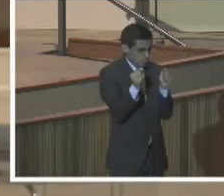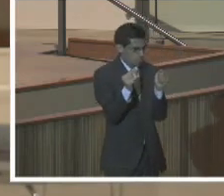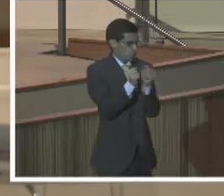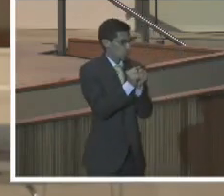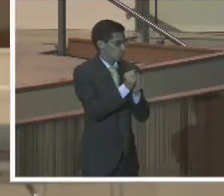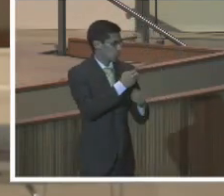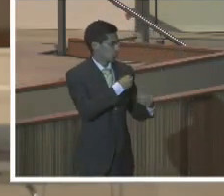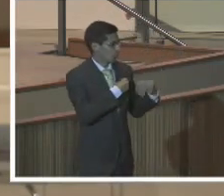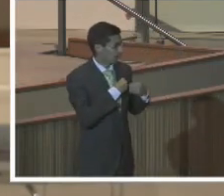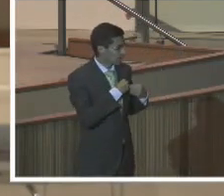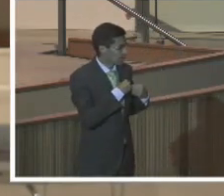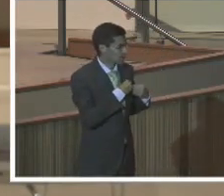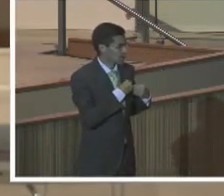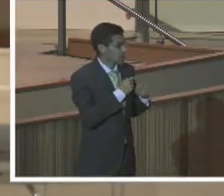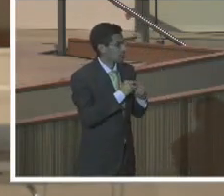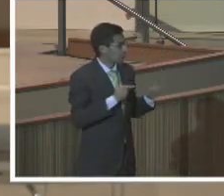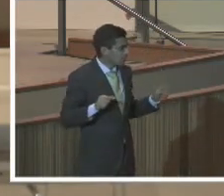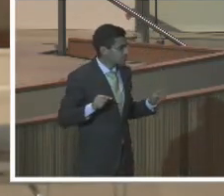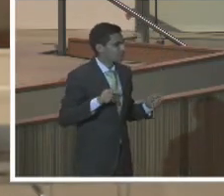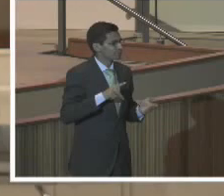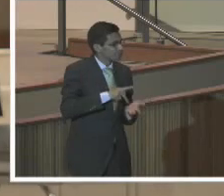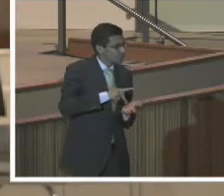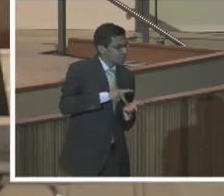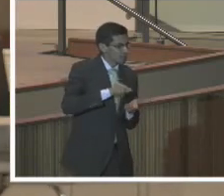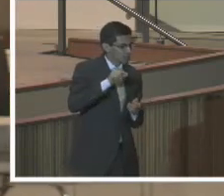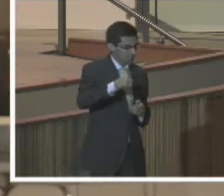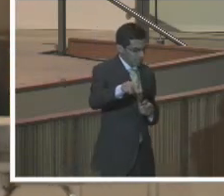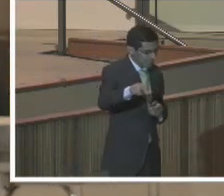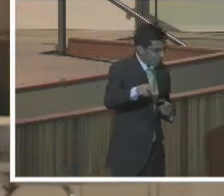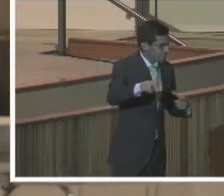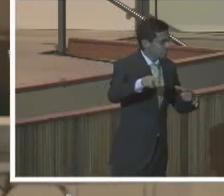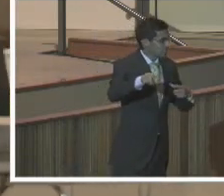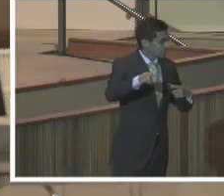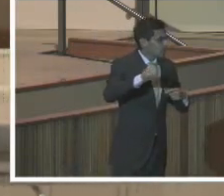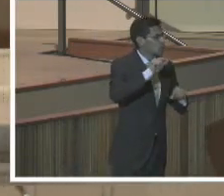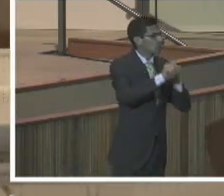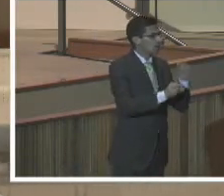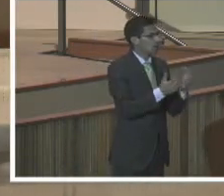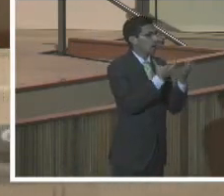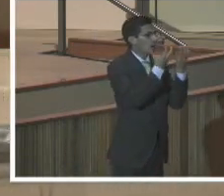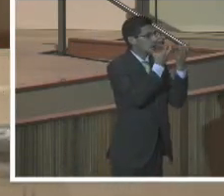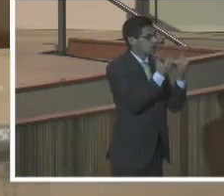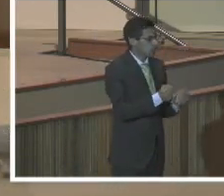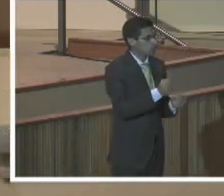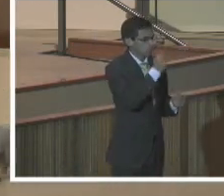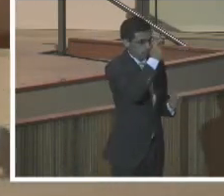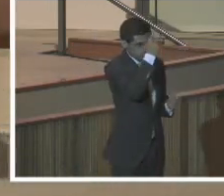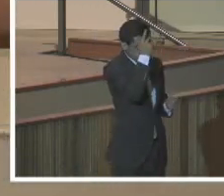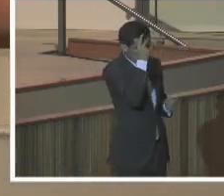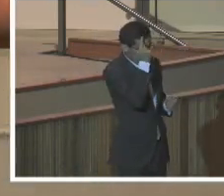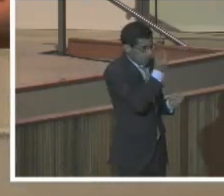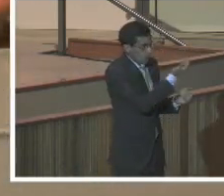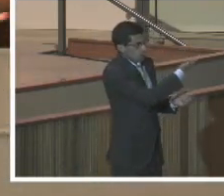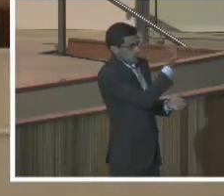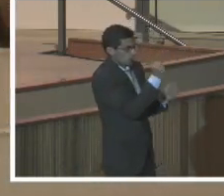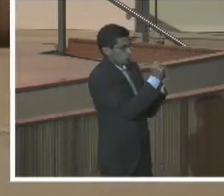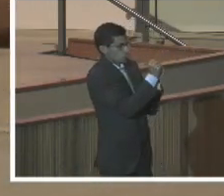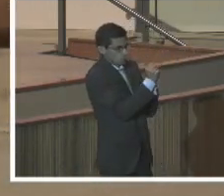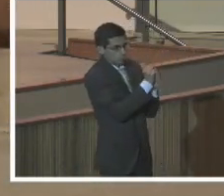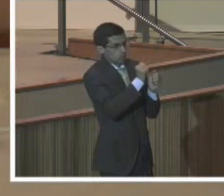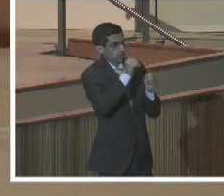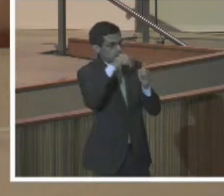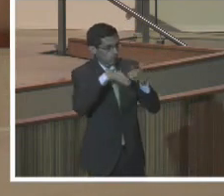gente. E sabe o que é pior? Ele tem aceitado convite de gente desse tipo